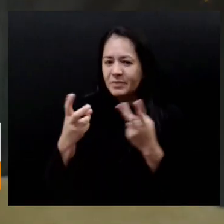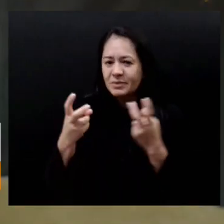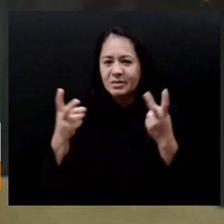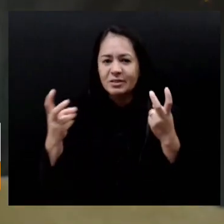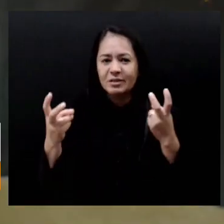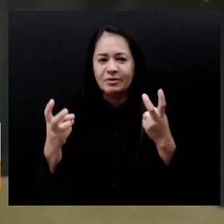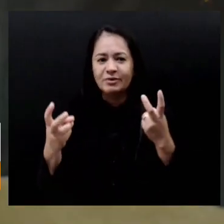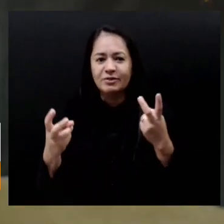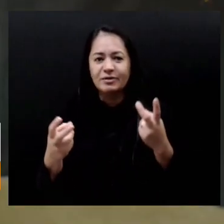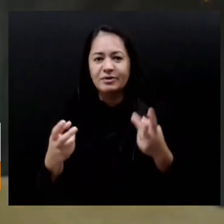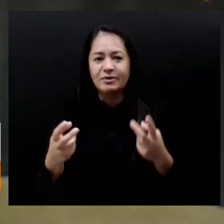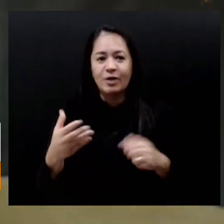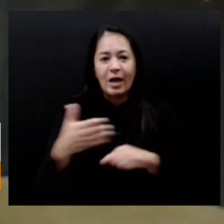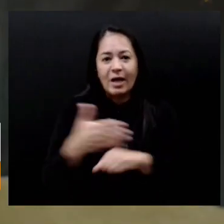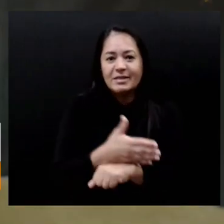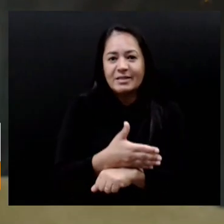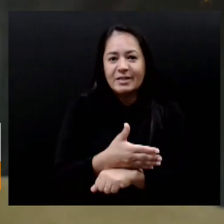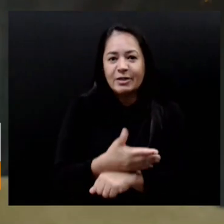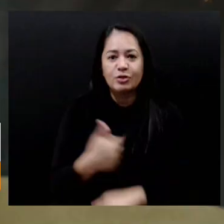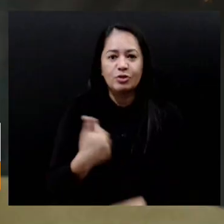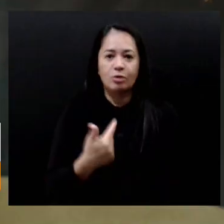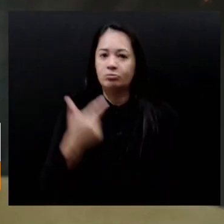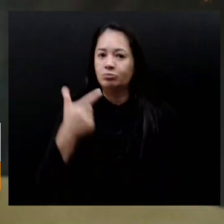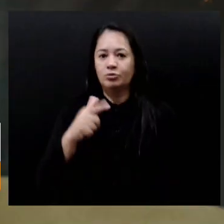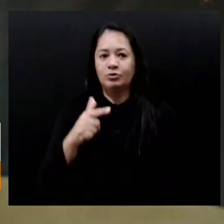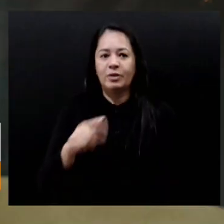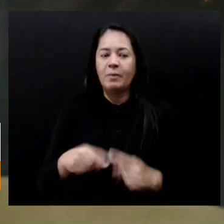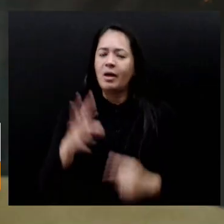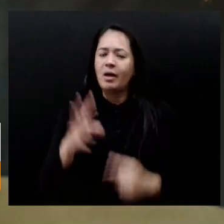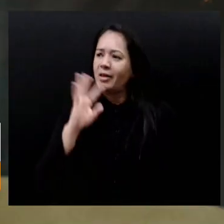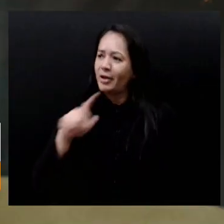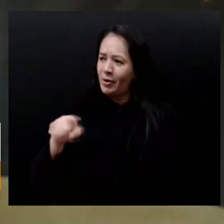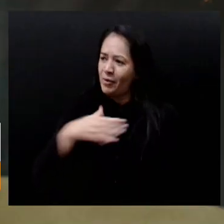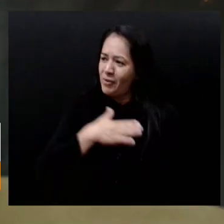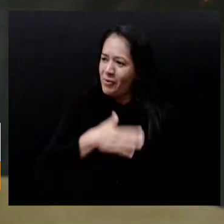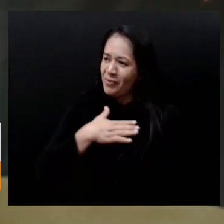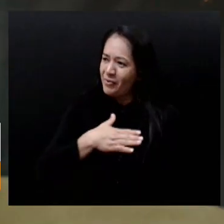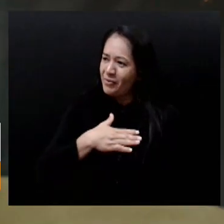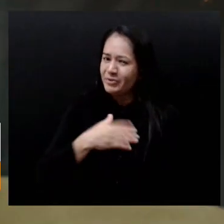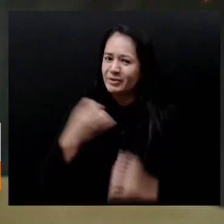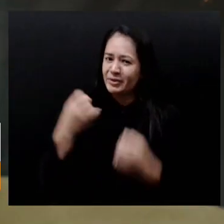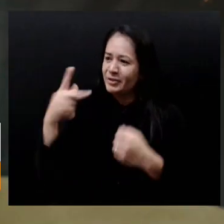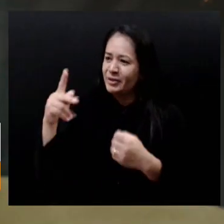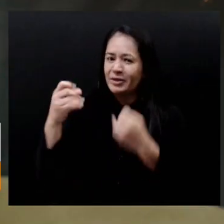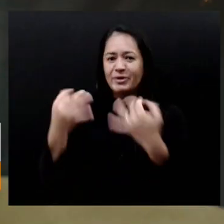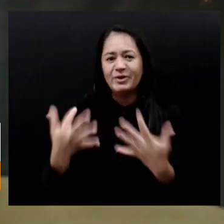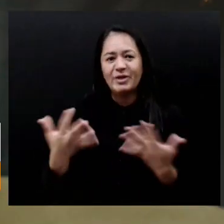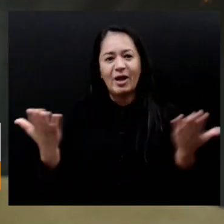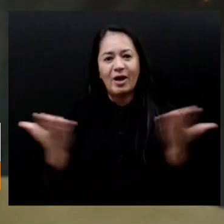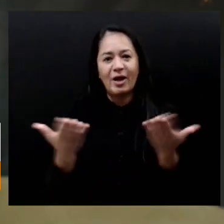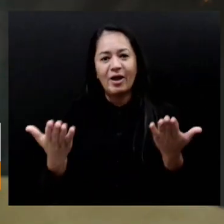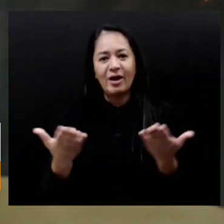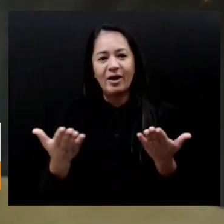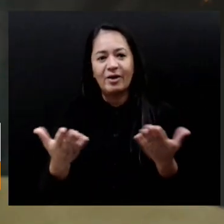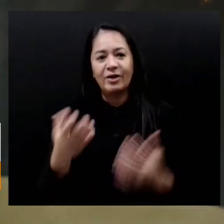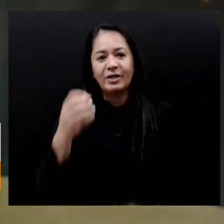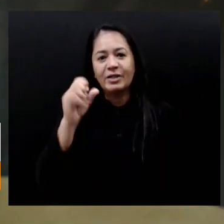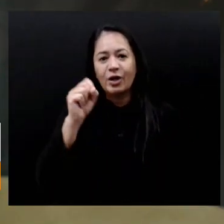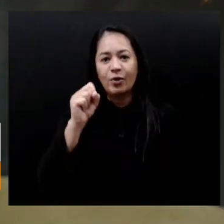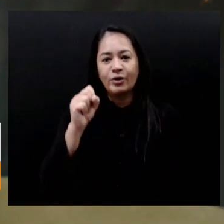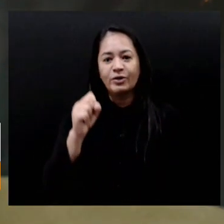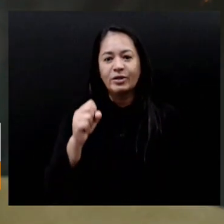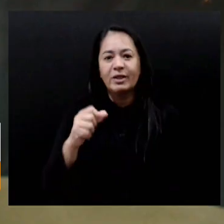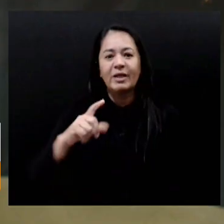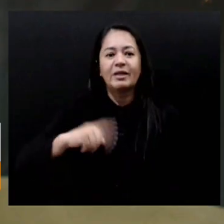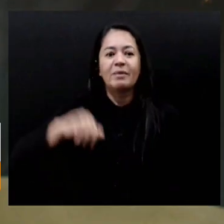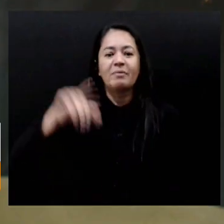acesso a isso, né? E é bem legal, gostei, doutor, gostei sim da sua explicação. 8h55, produção falando que a gente tem as perguntas, então vamos lá,